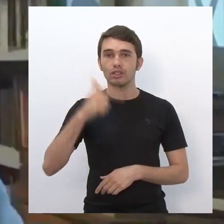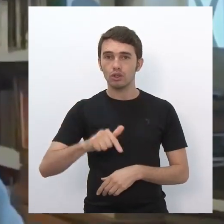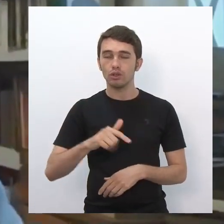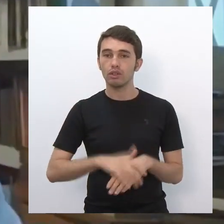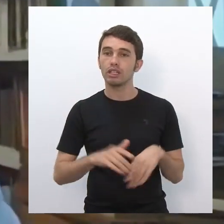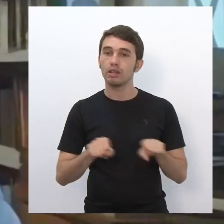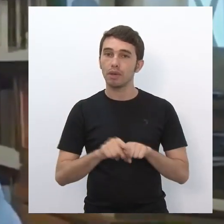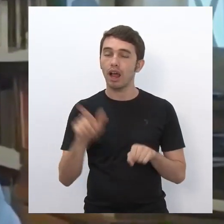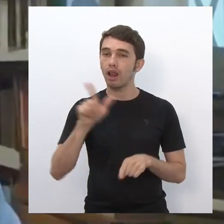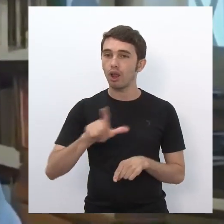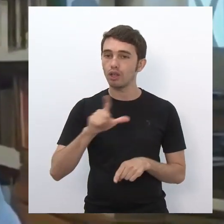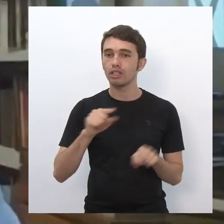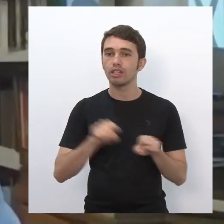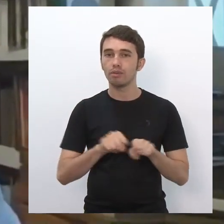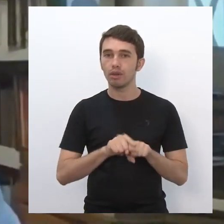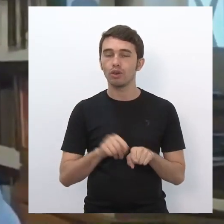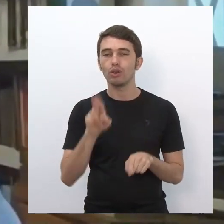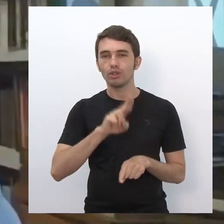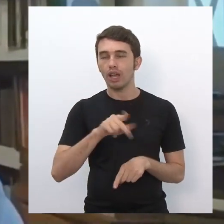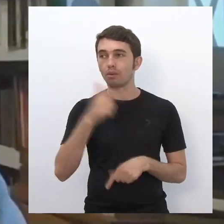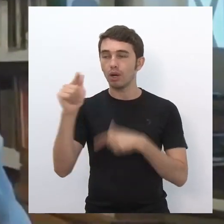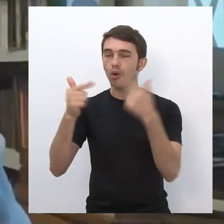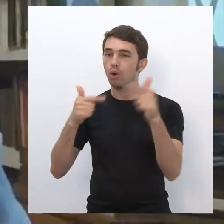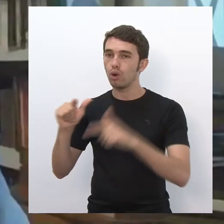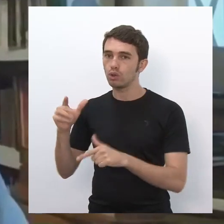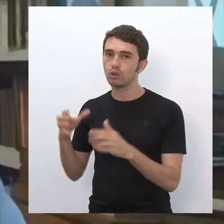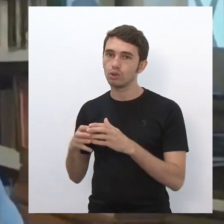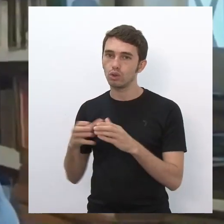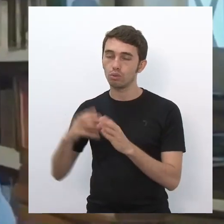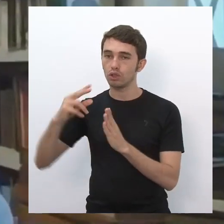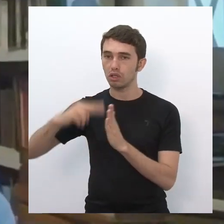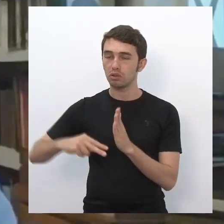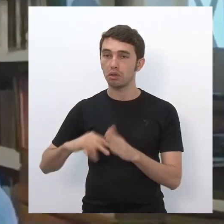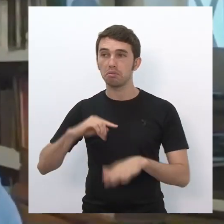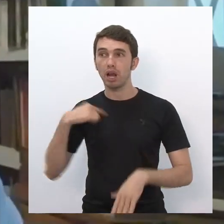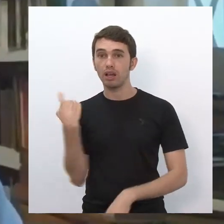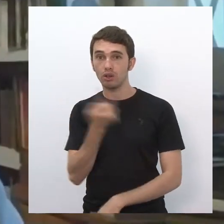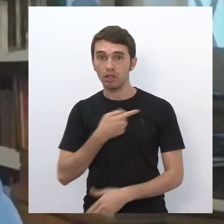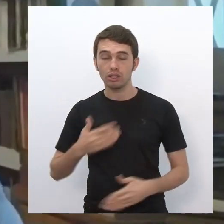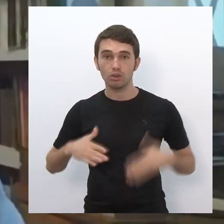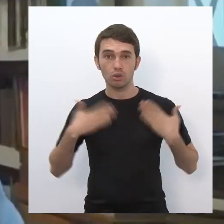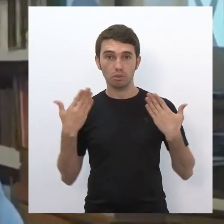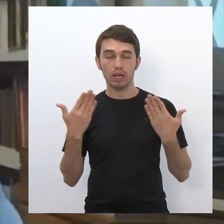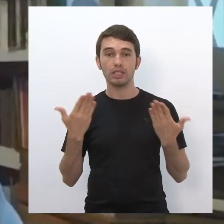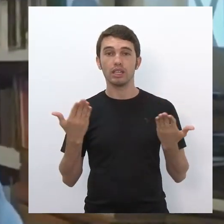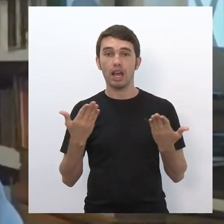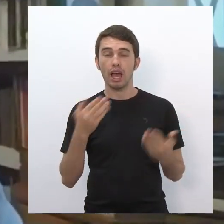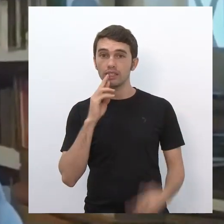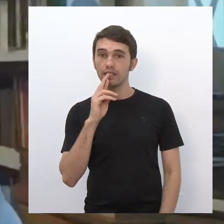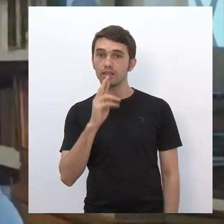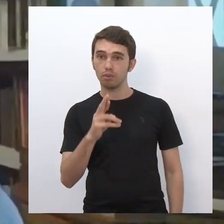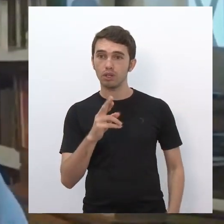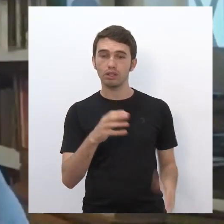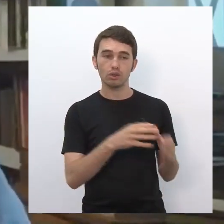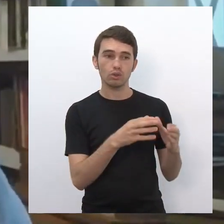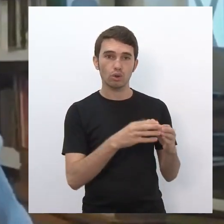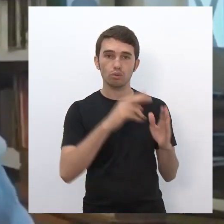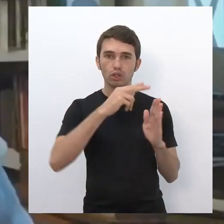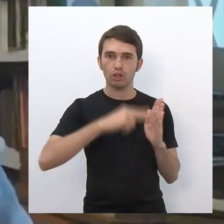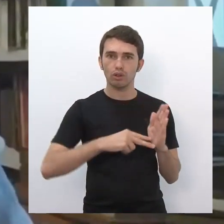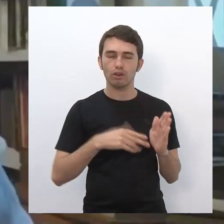que ser aplicada para os clubes de leitura. Para nossa surpresa, a resposta aos clubes de leitura